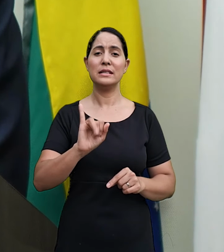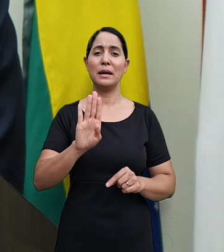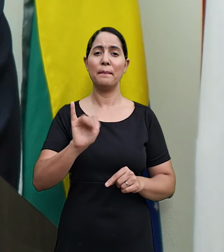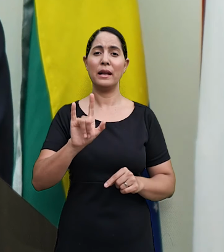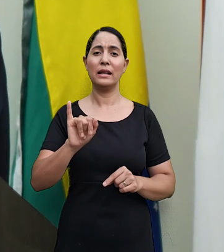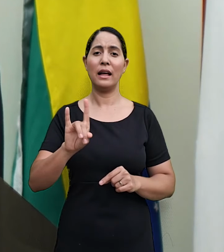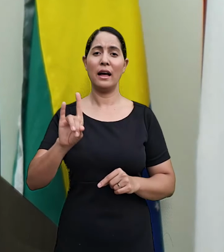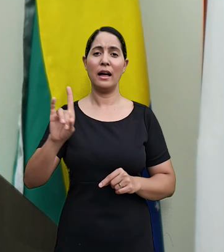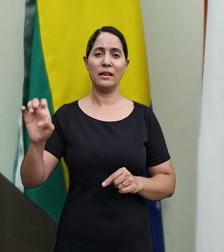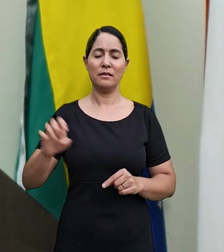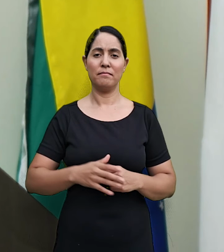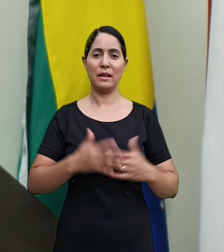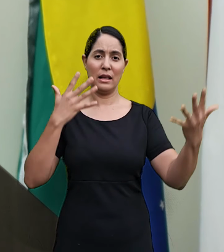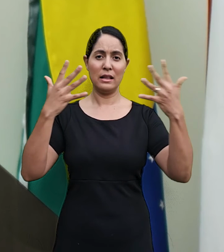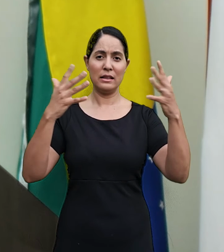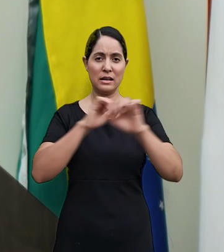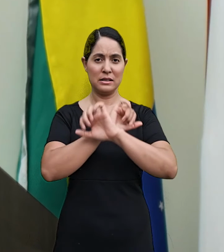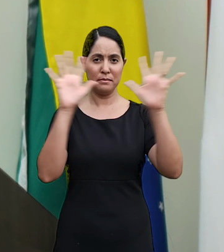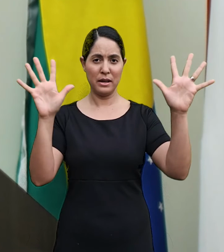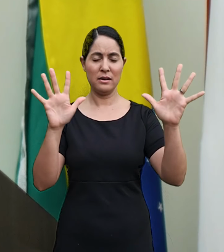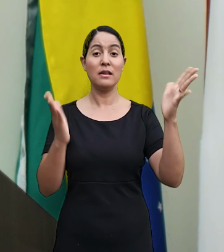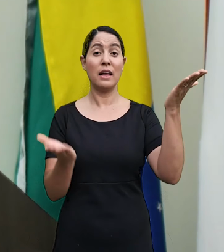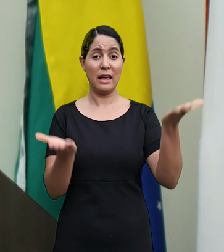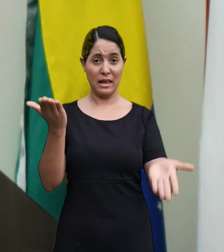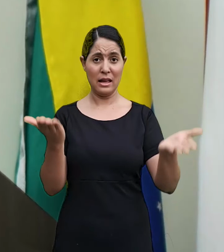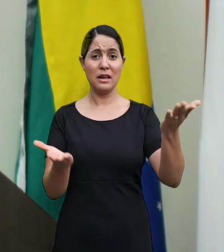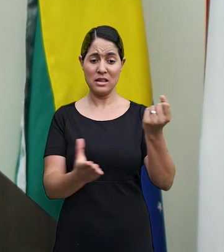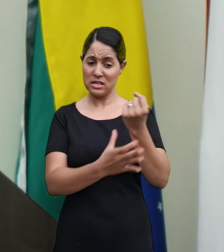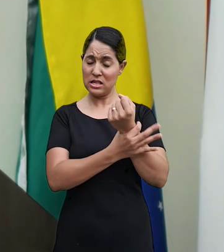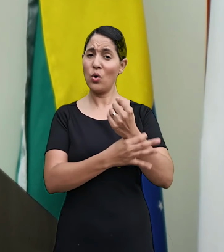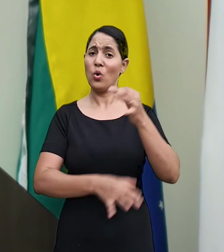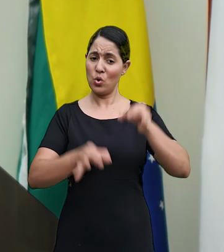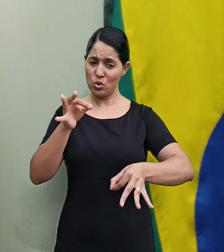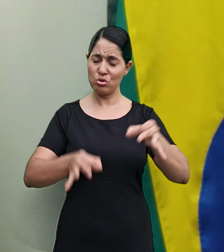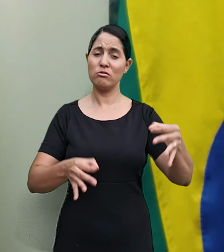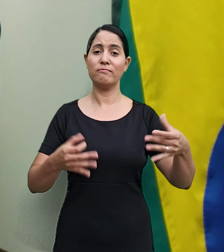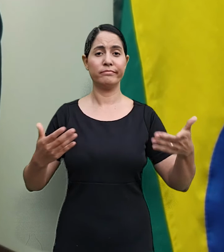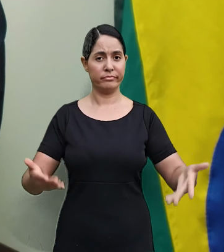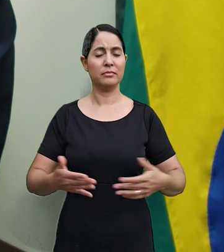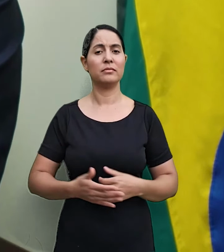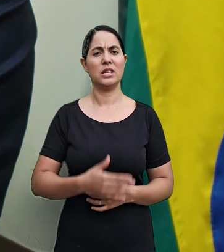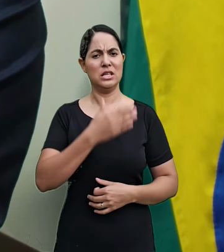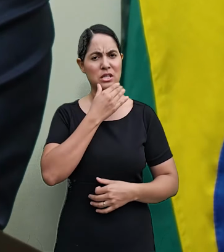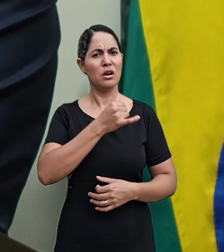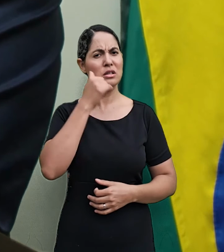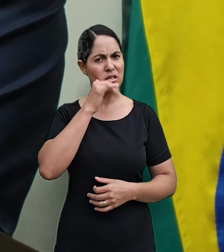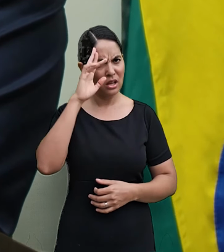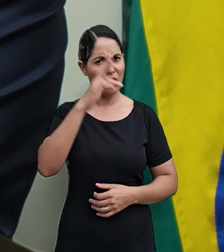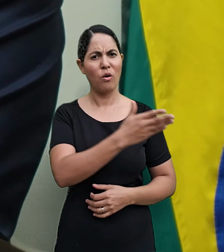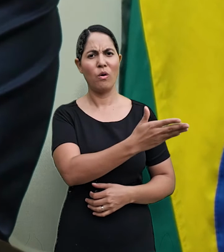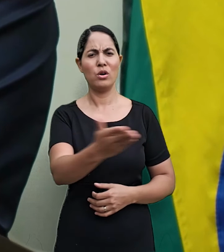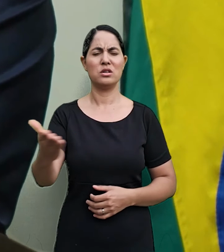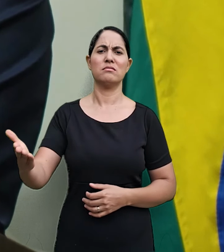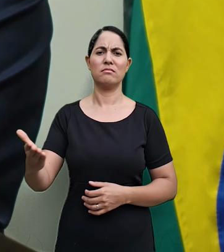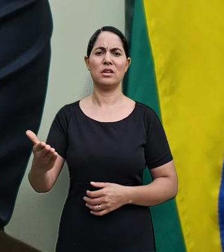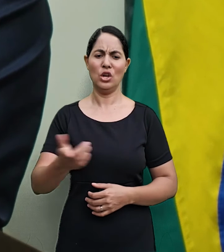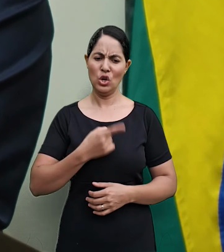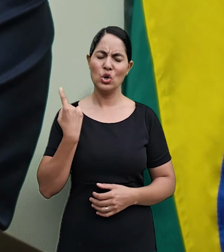transparência, equilíbrio e segurança jurídica. Senhoras e senhores, O